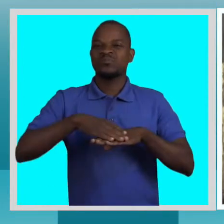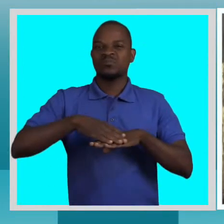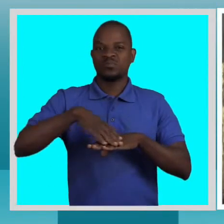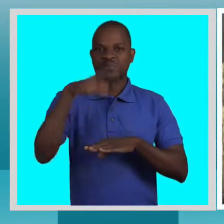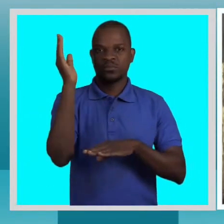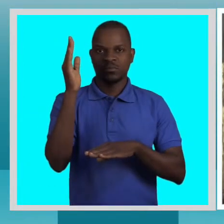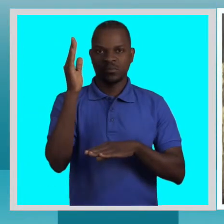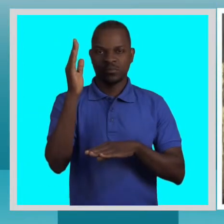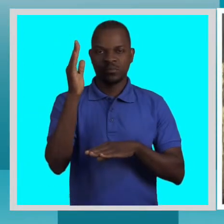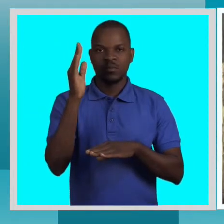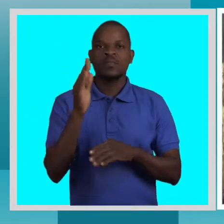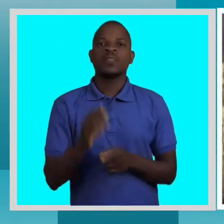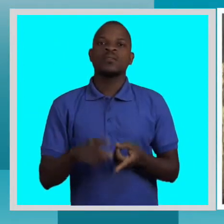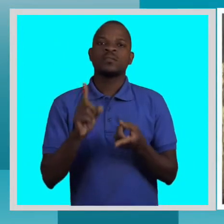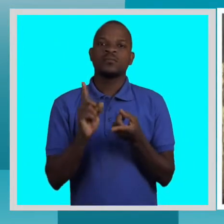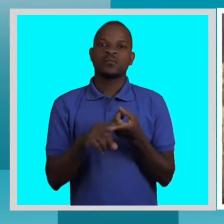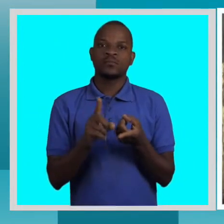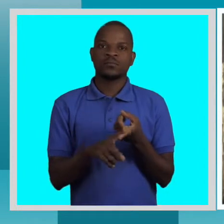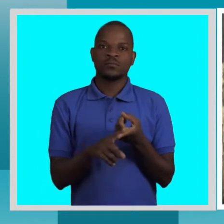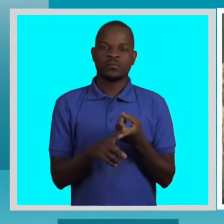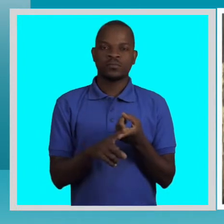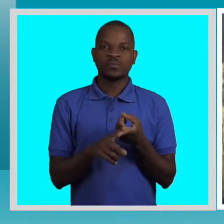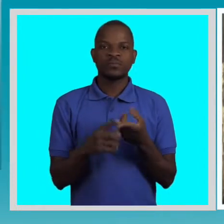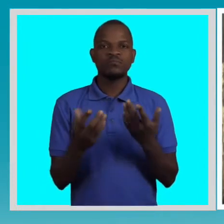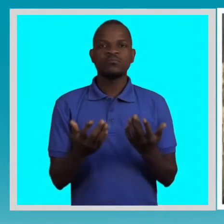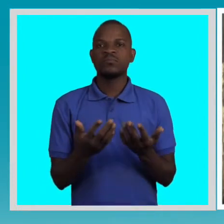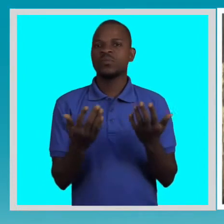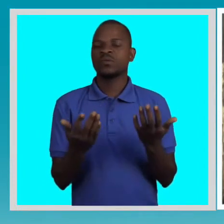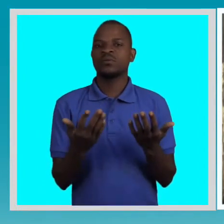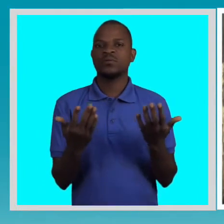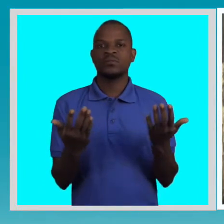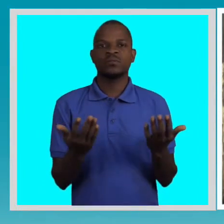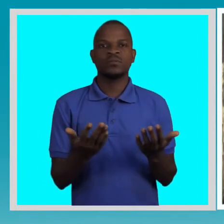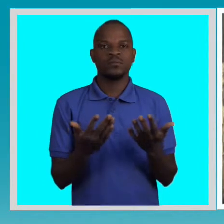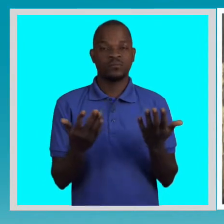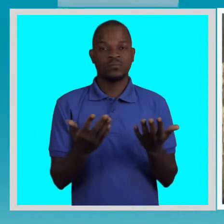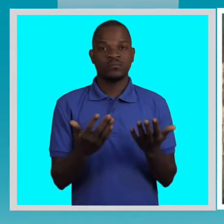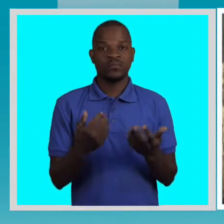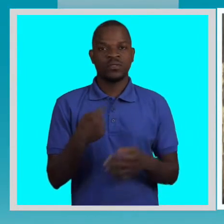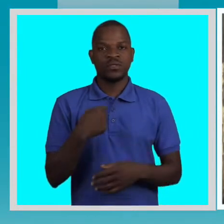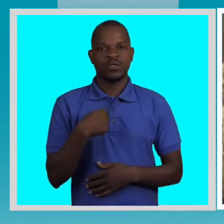colou na anca, na bacia, bem dizendo, sim. Então,